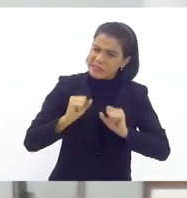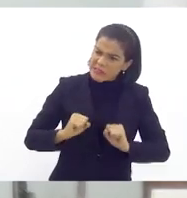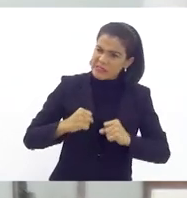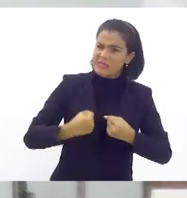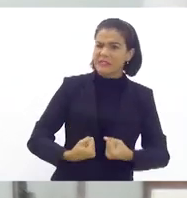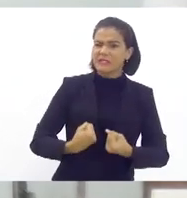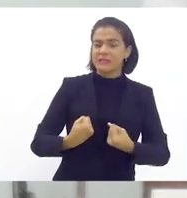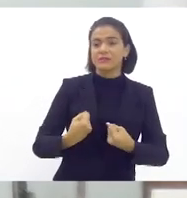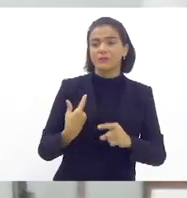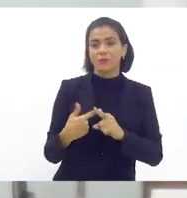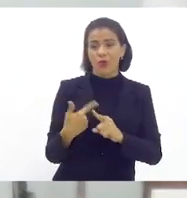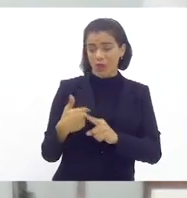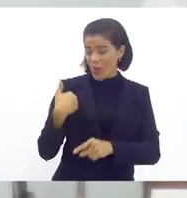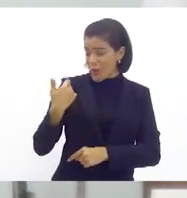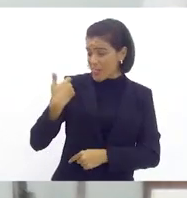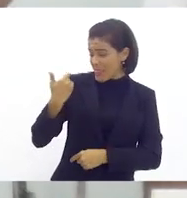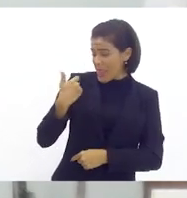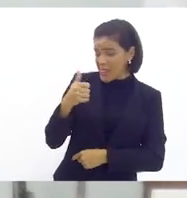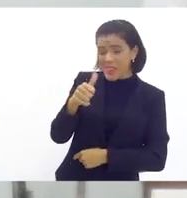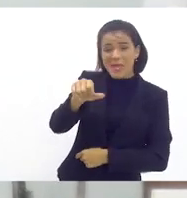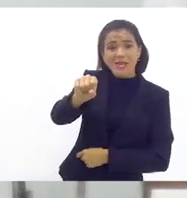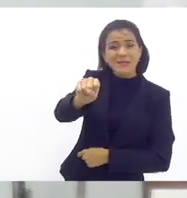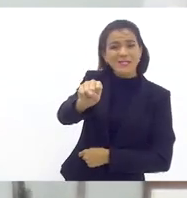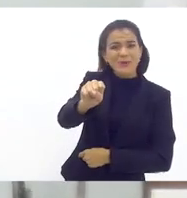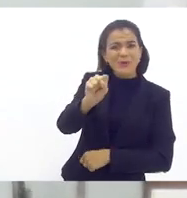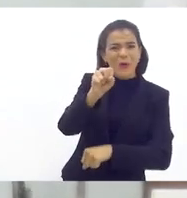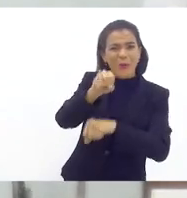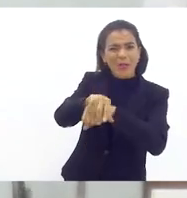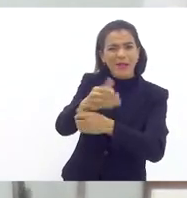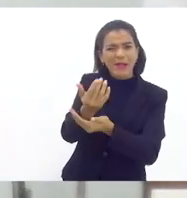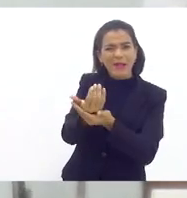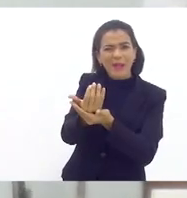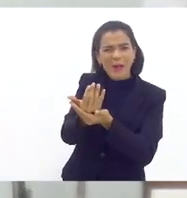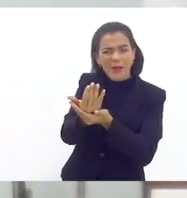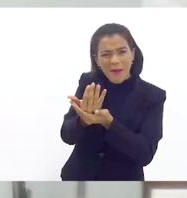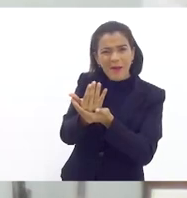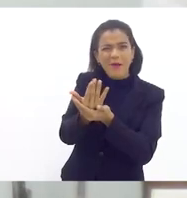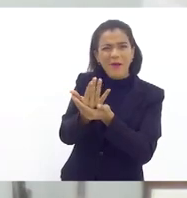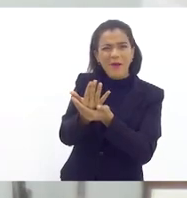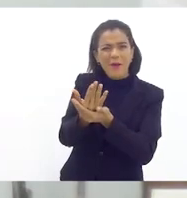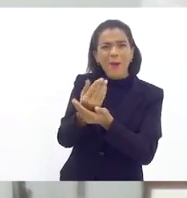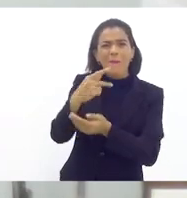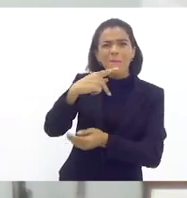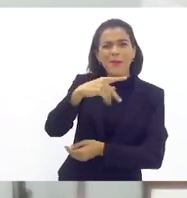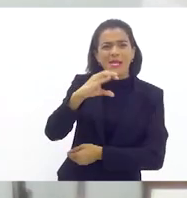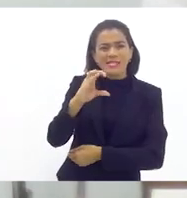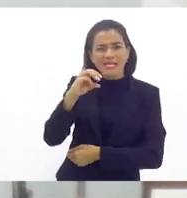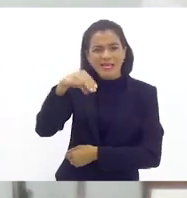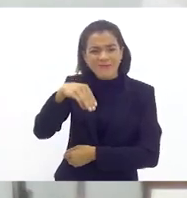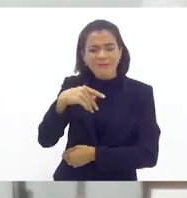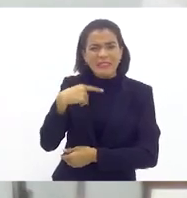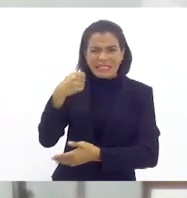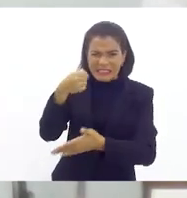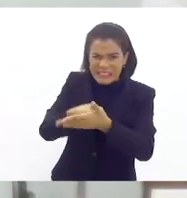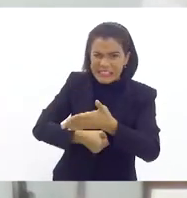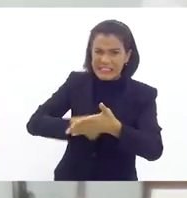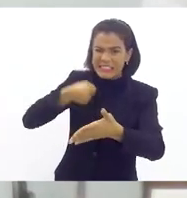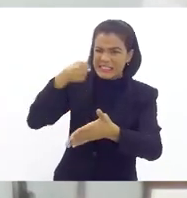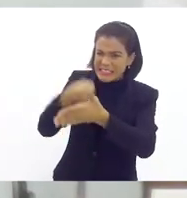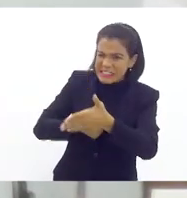porque, desde que eu tenho 18 anos, eu entrei na UERJ, comecei ali com o IPCN, a gente vem nessa luta